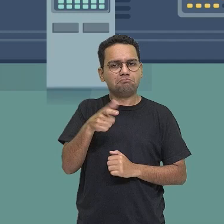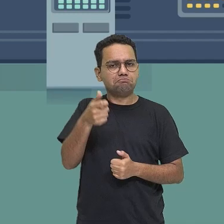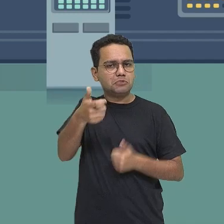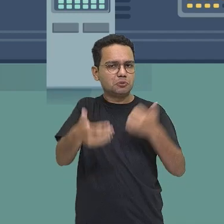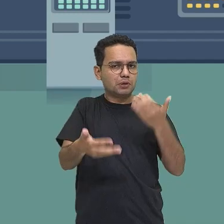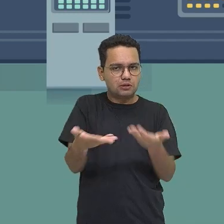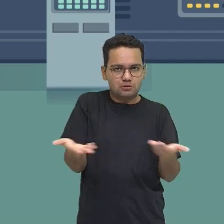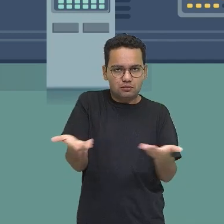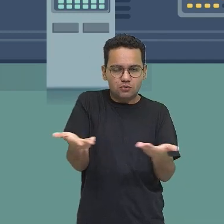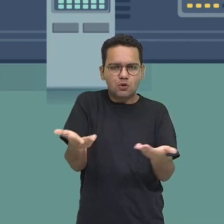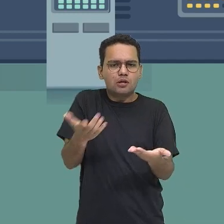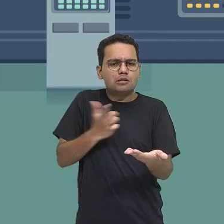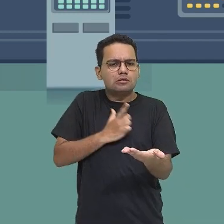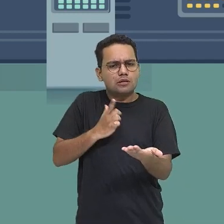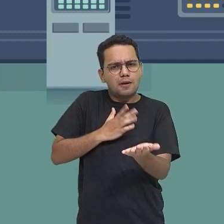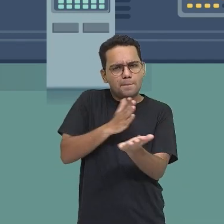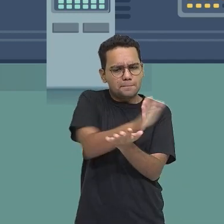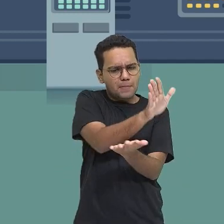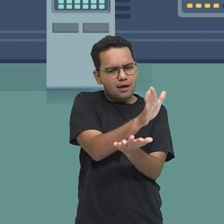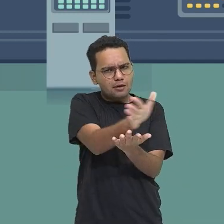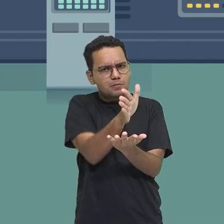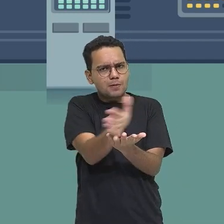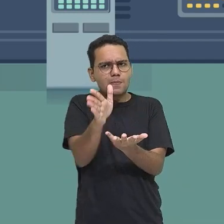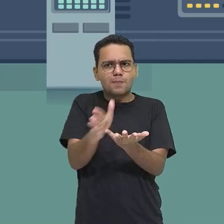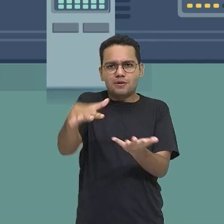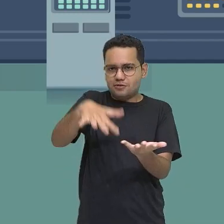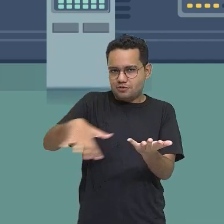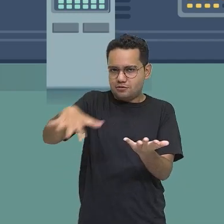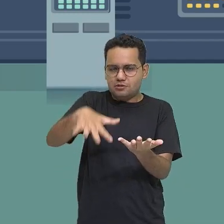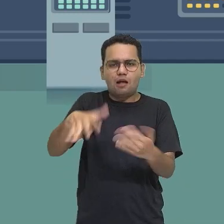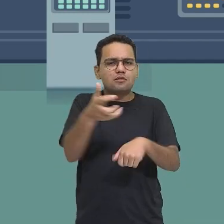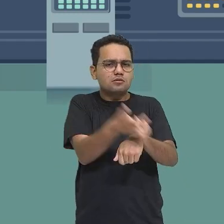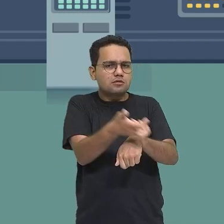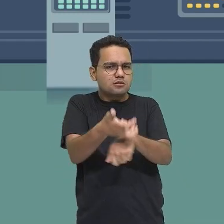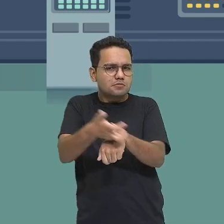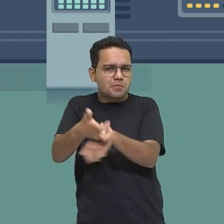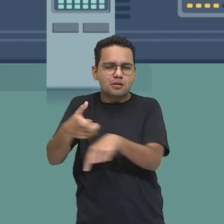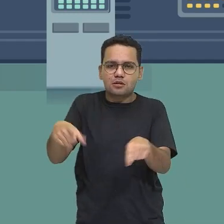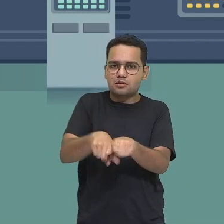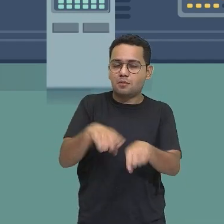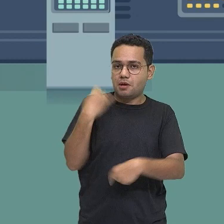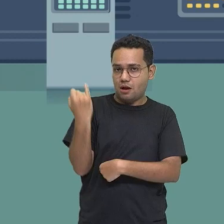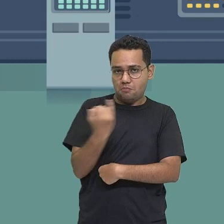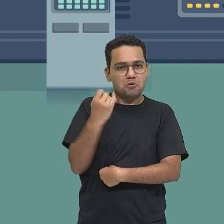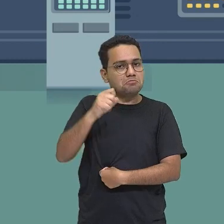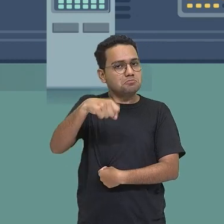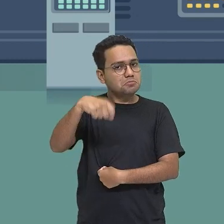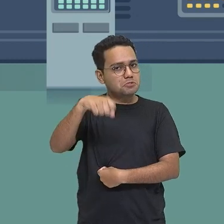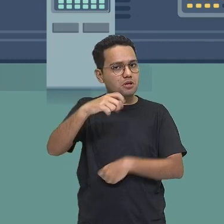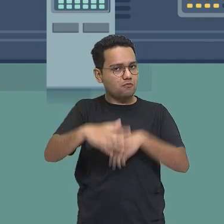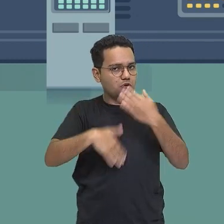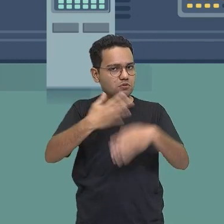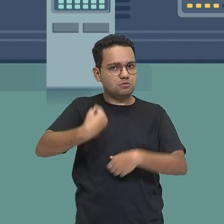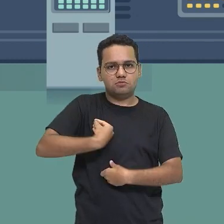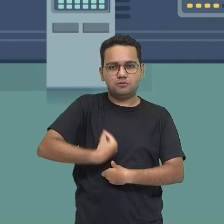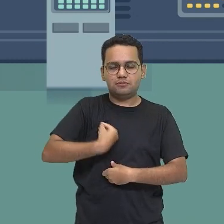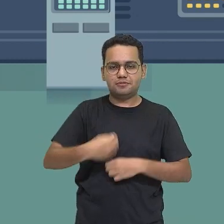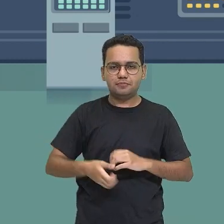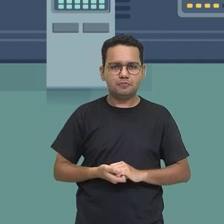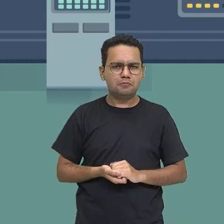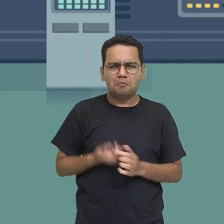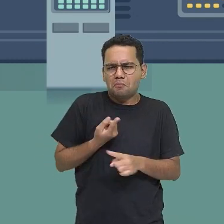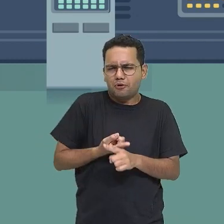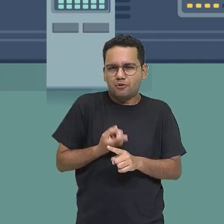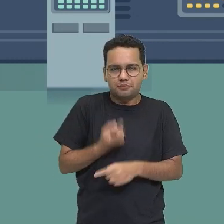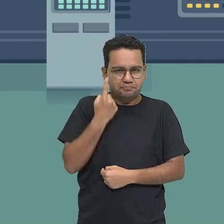ela abrange vários setores, várias situações muito importantes. Porque a evolução da